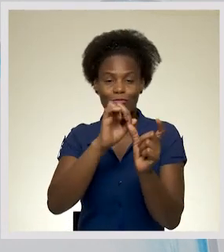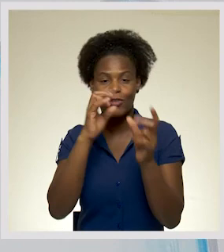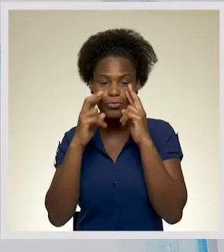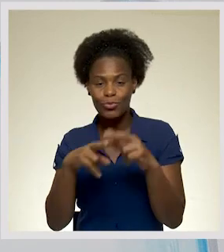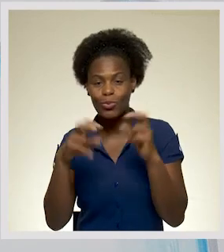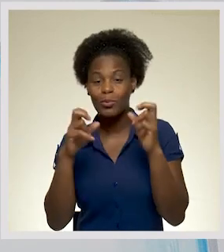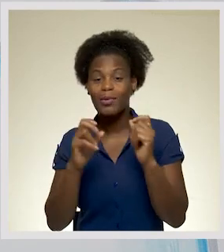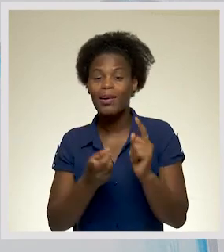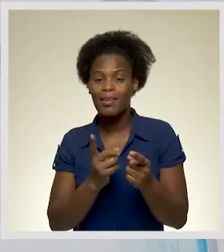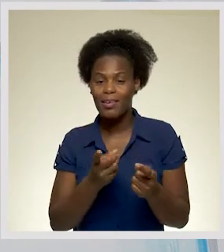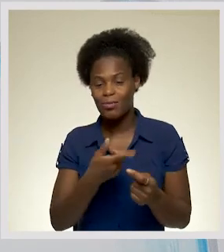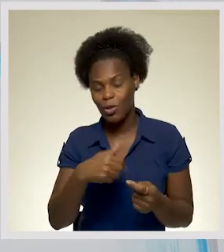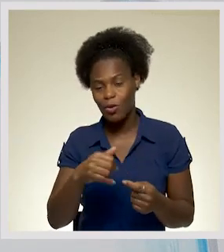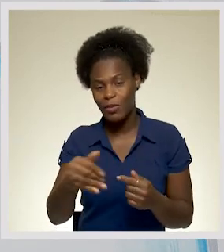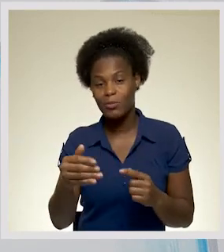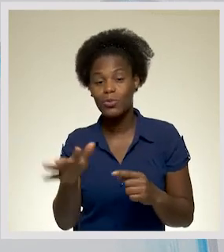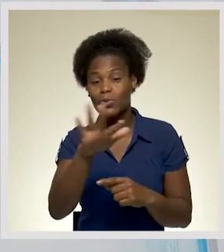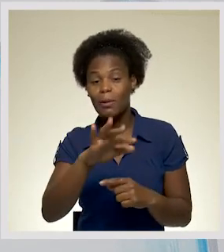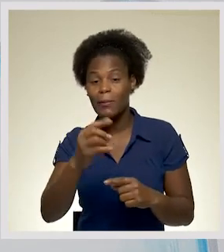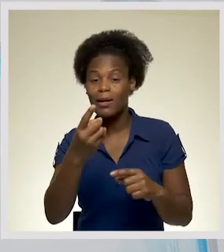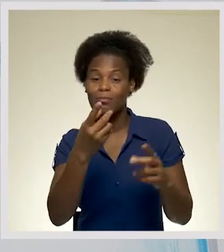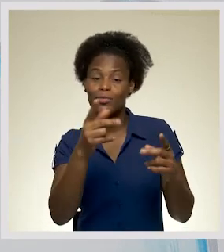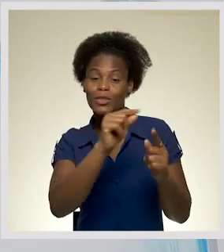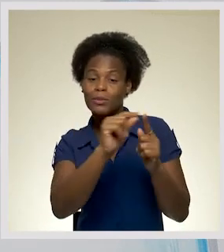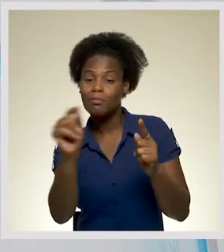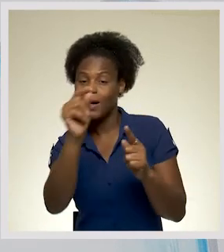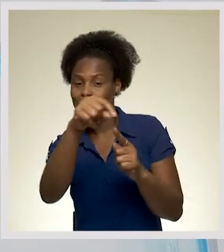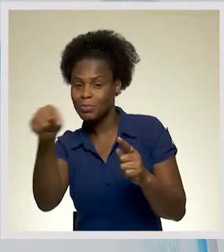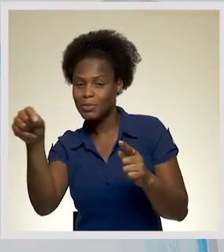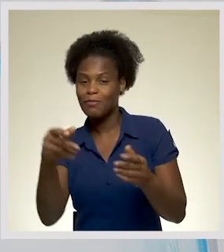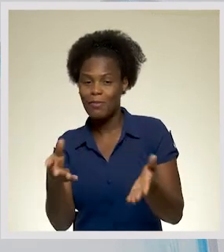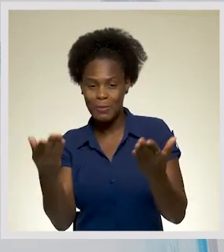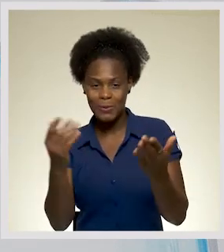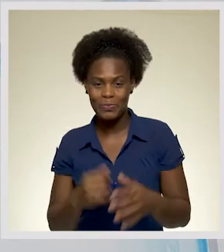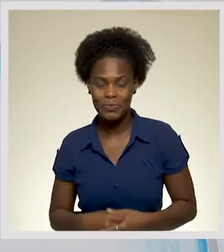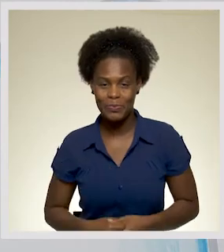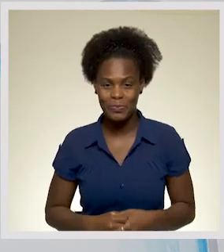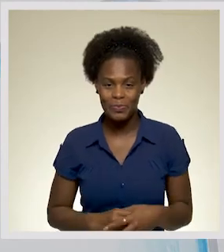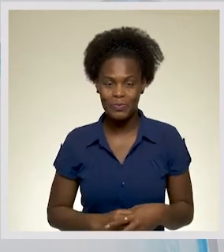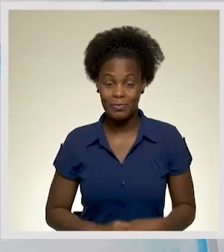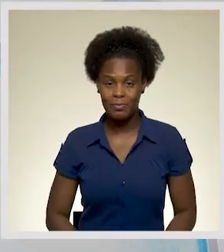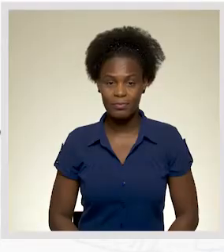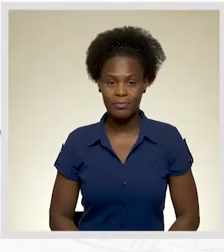que descobriram que vamos utilizar para completar o espaço em branco. Vamos lá?